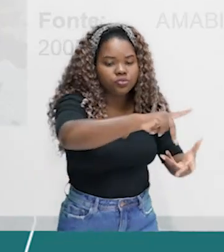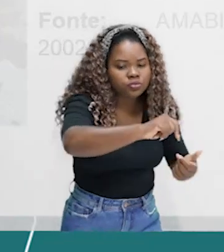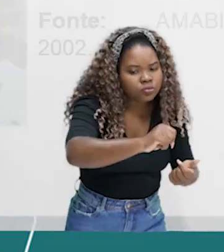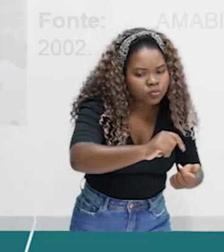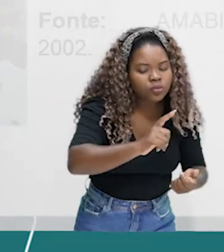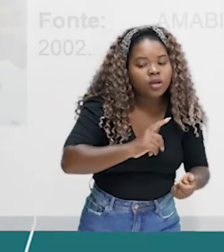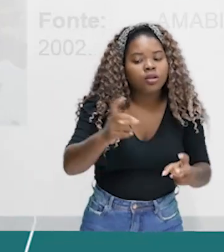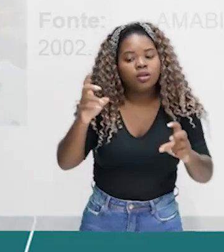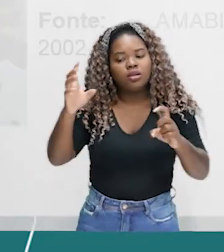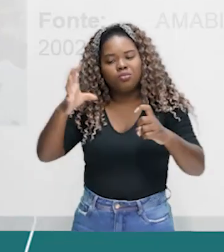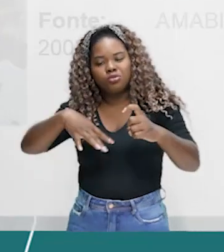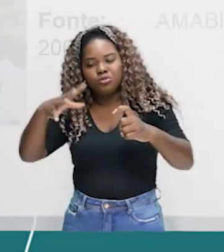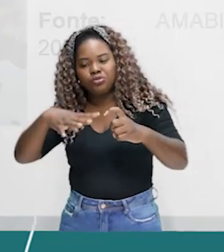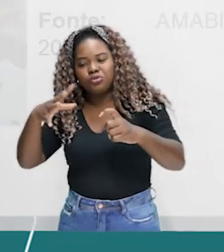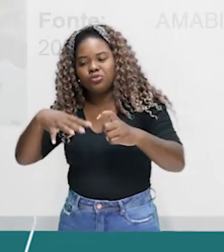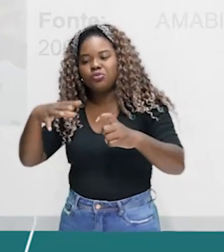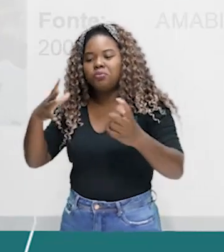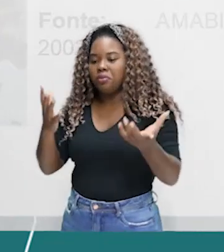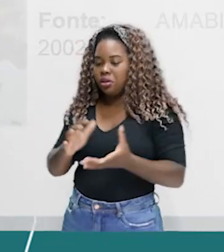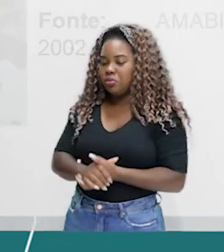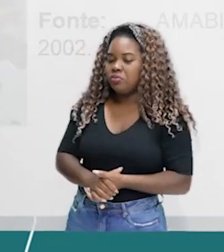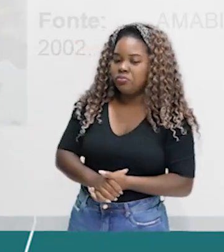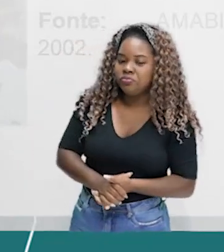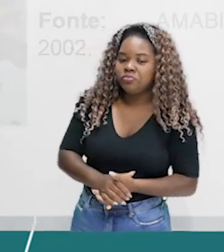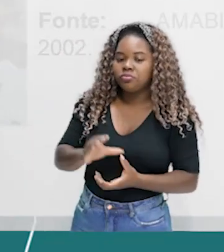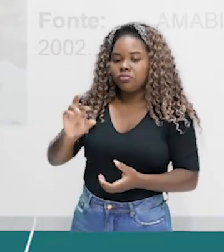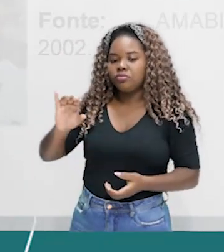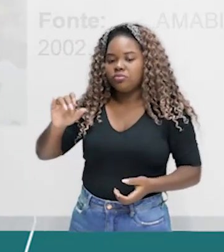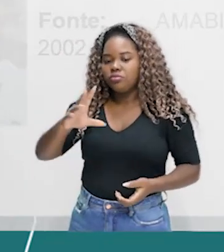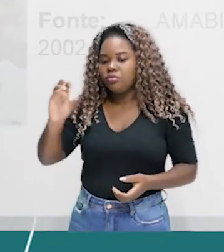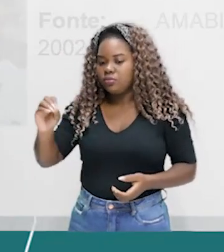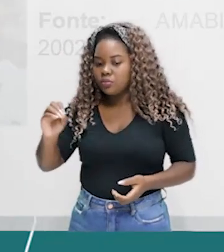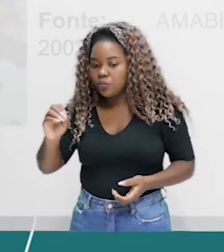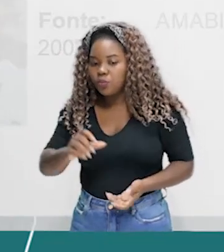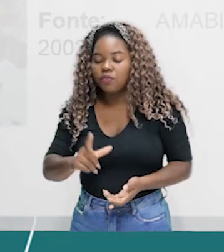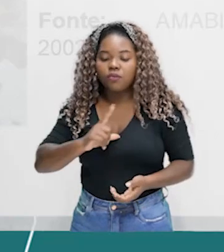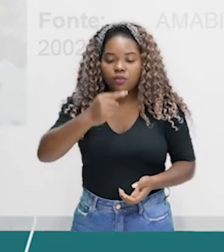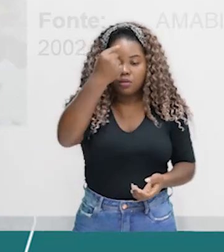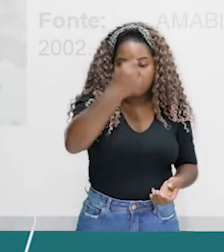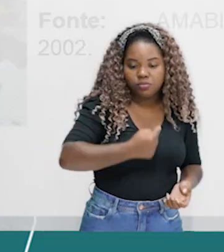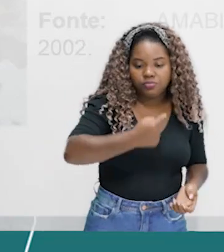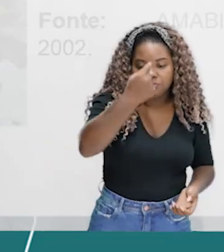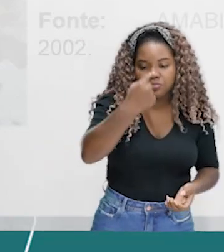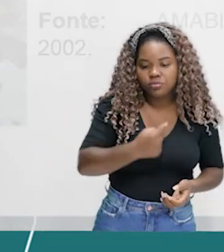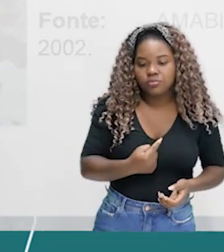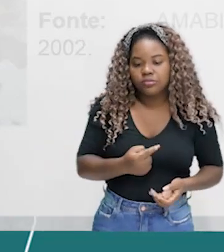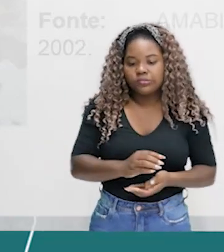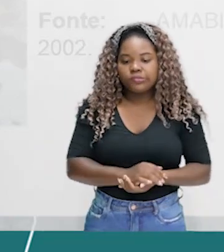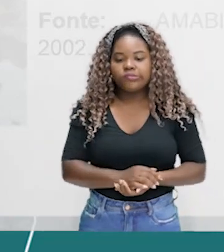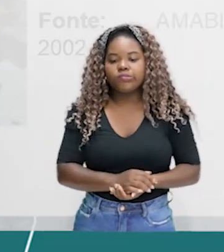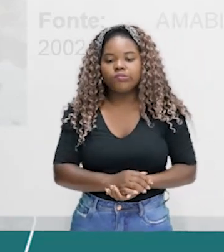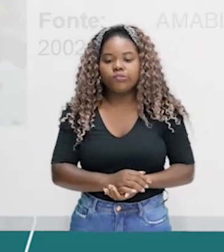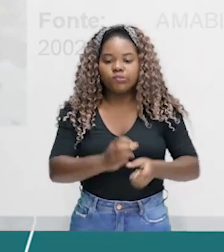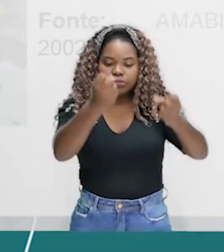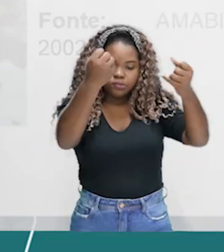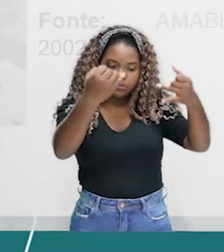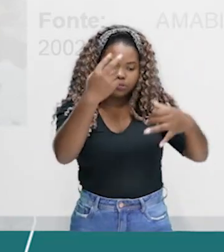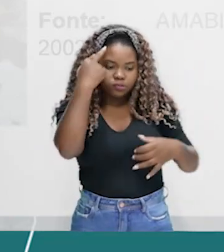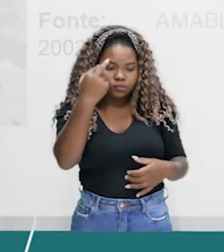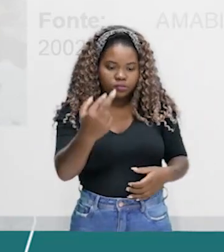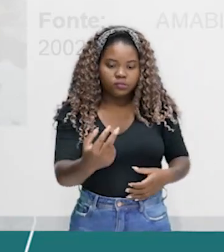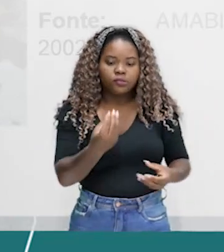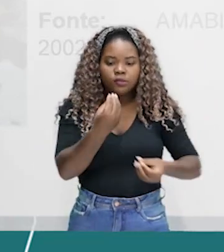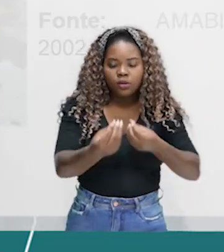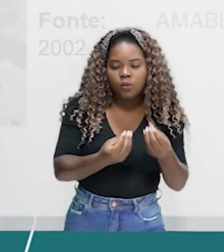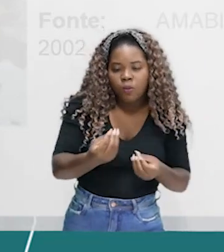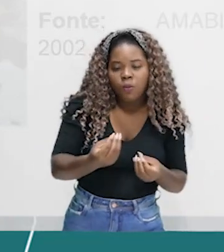mito da criação segundo os aborígenes. Aqui nós temos uma imagem tentando contar essa história de como que